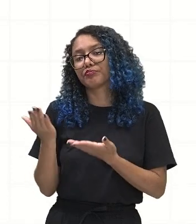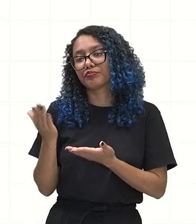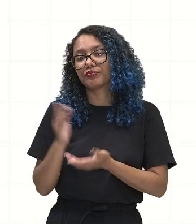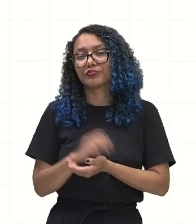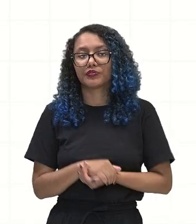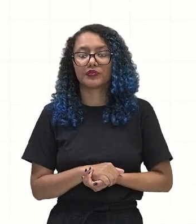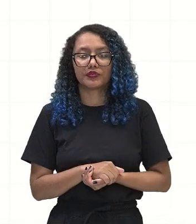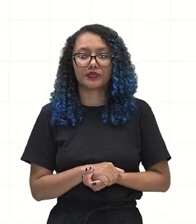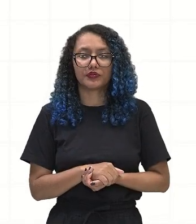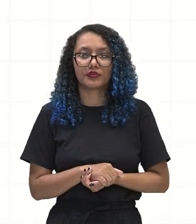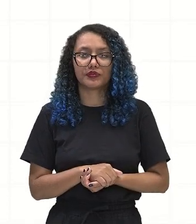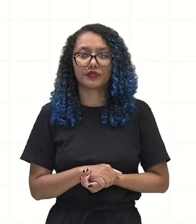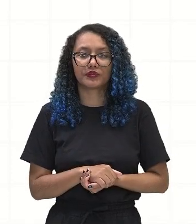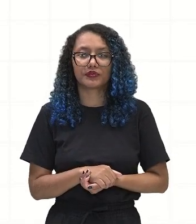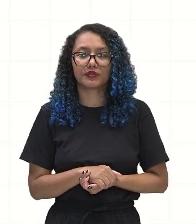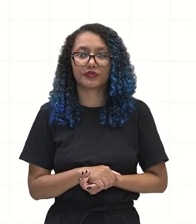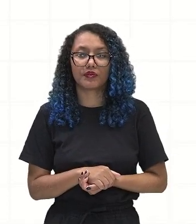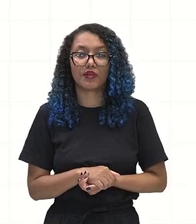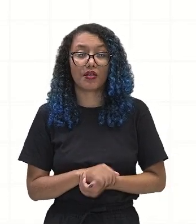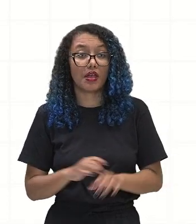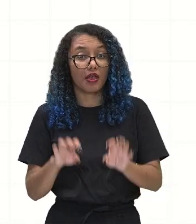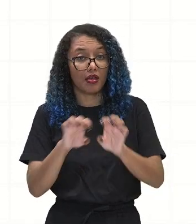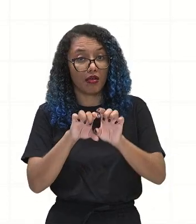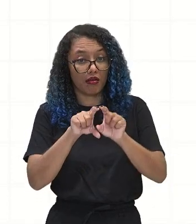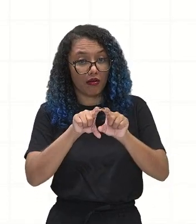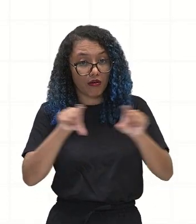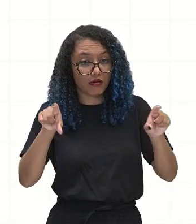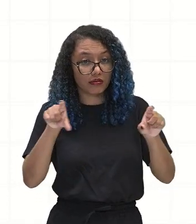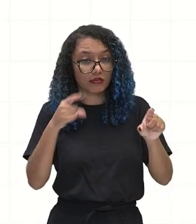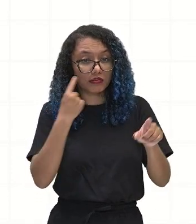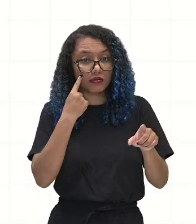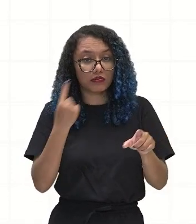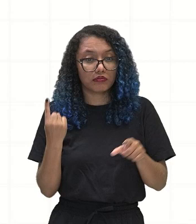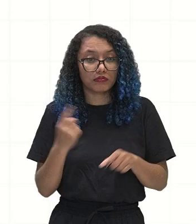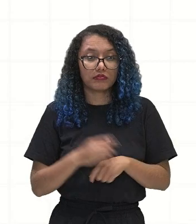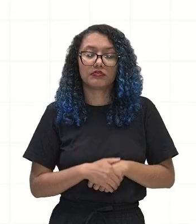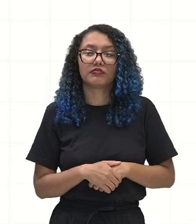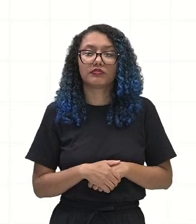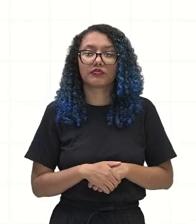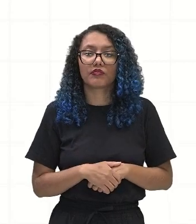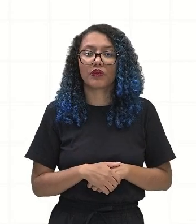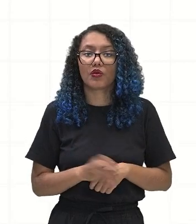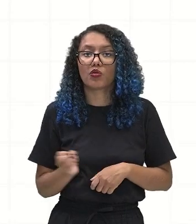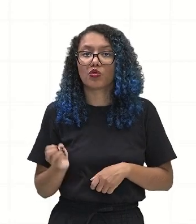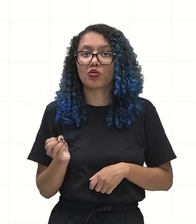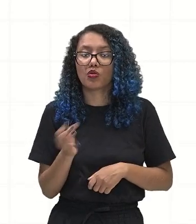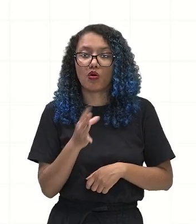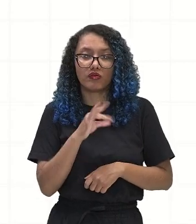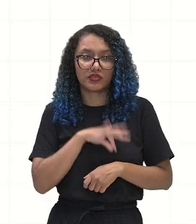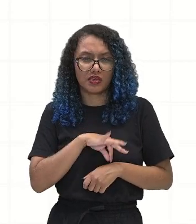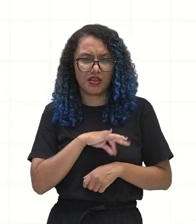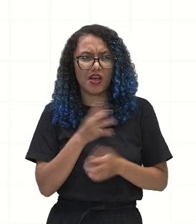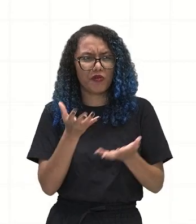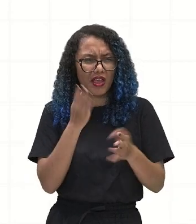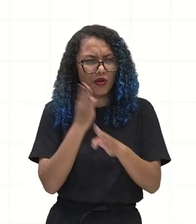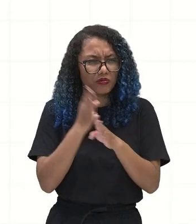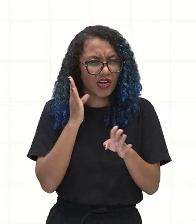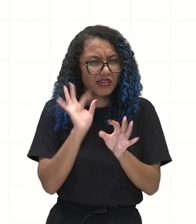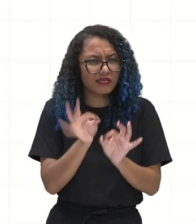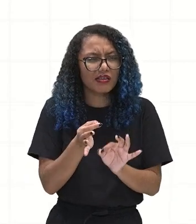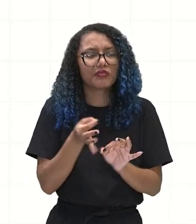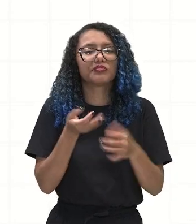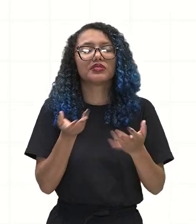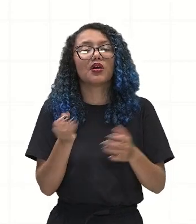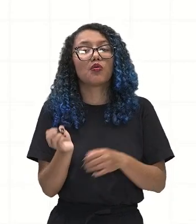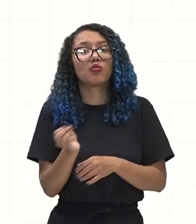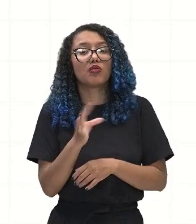uma formulazinha que nós colocamos aqui, ó. Novo salário, não é o novo salário que a gente quer? Então, vamos lá. O